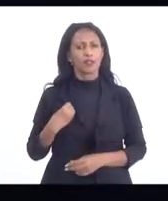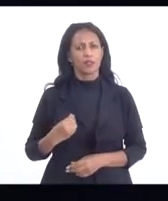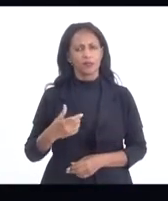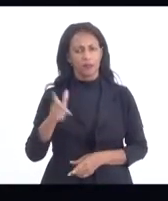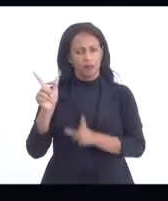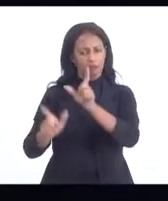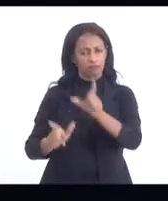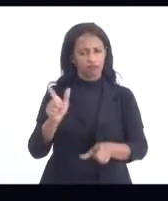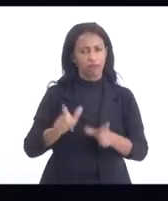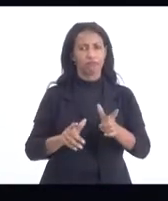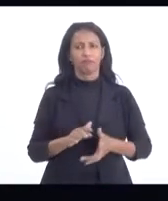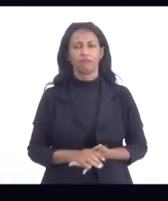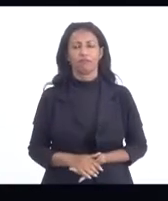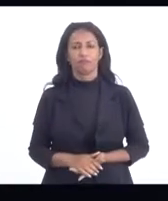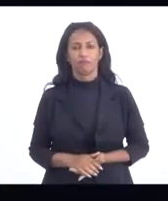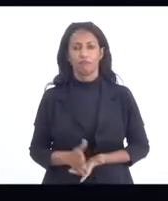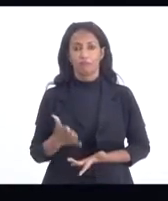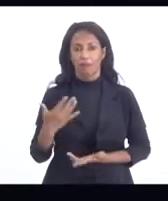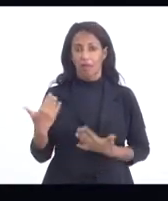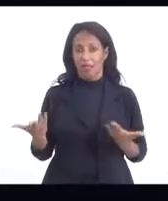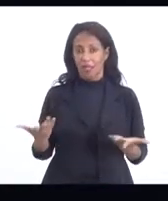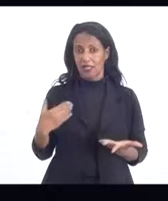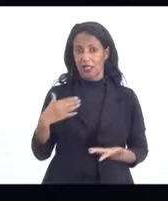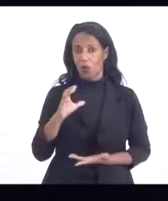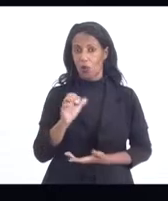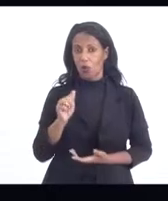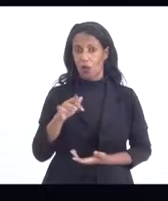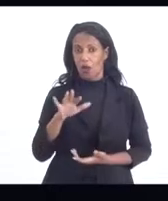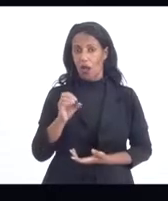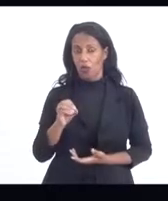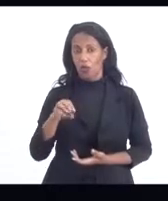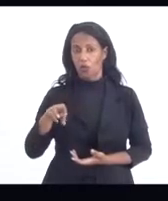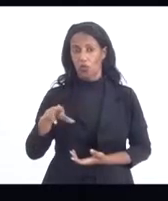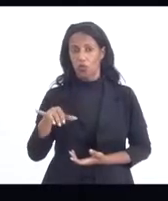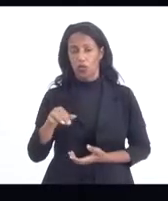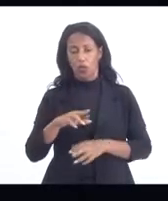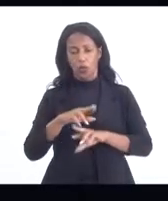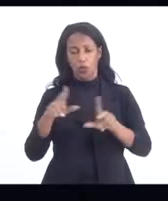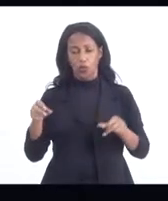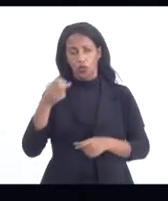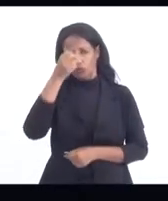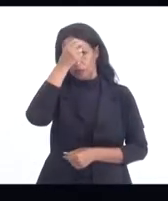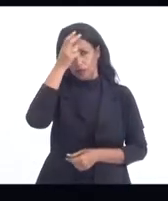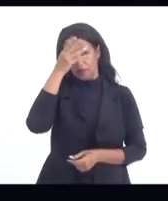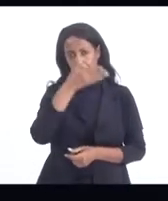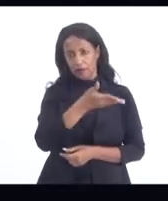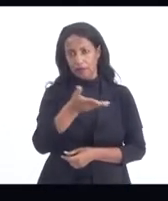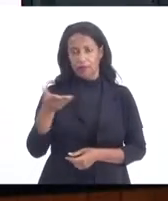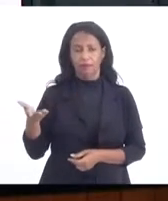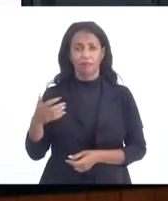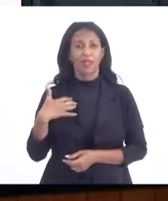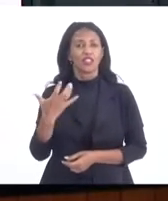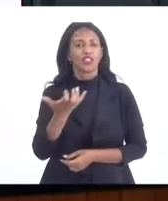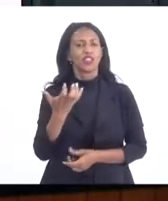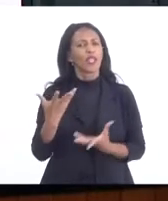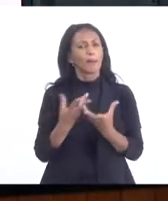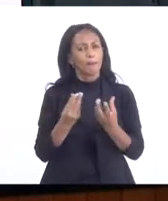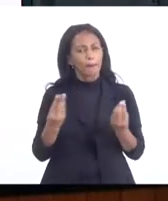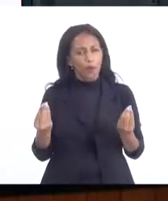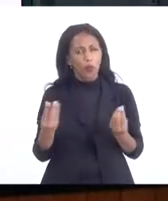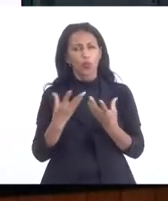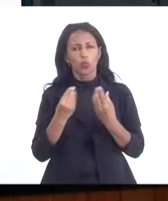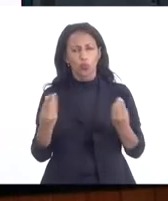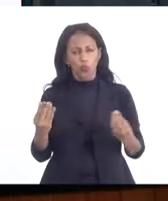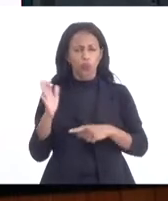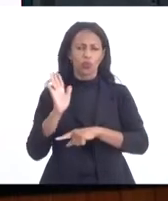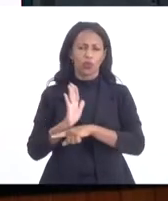pessoas. Assim como Cardoso Moreira e como todos os outros prefeitos que estão aqui presentes, a gente quer muito, muito